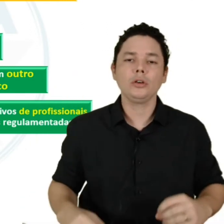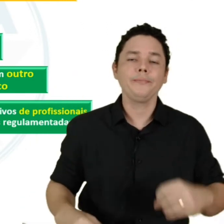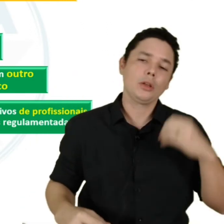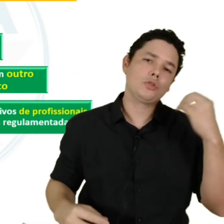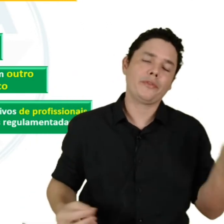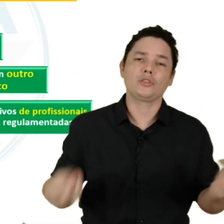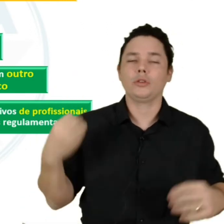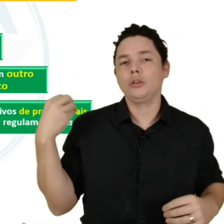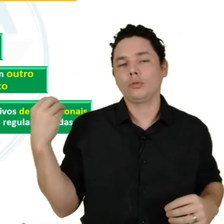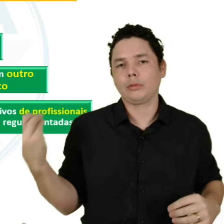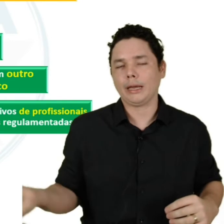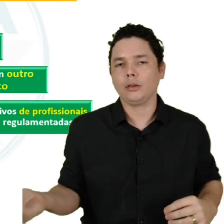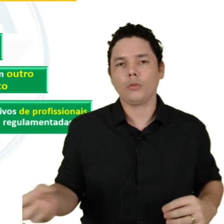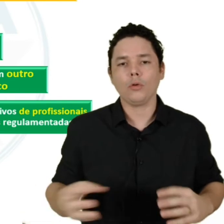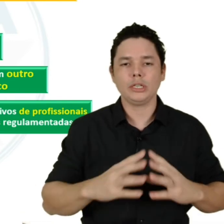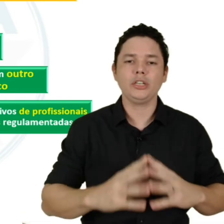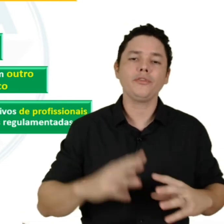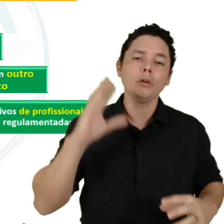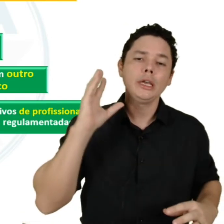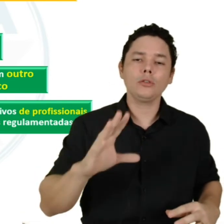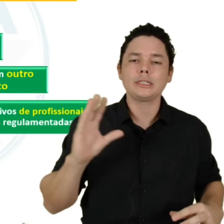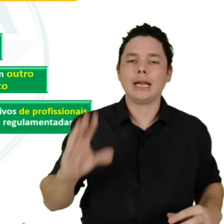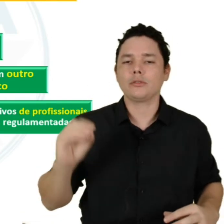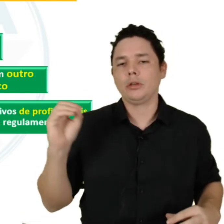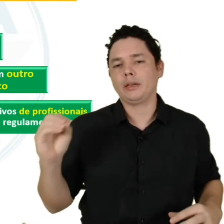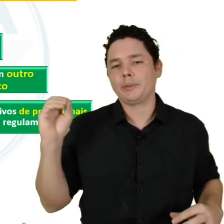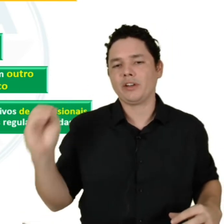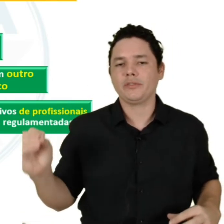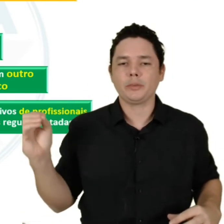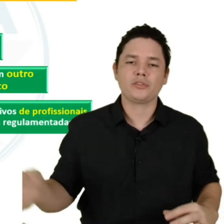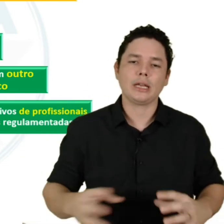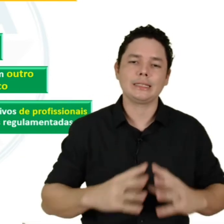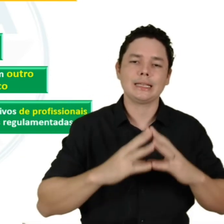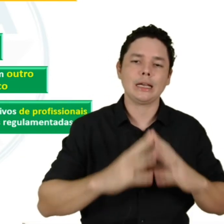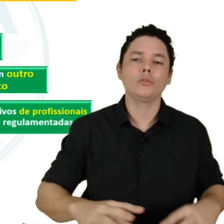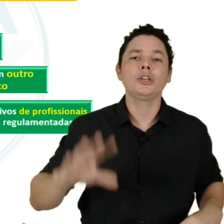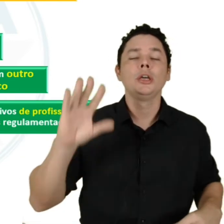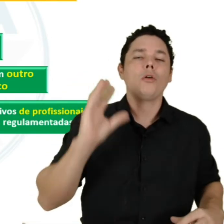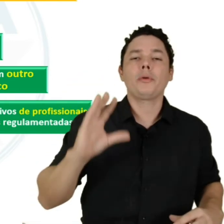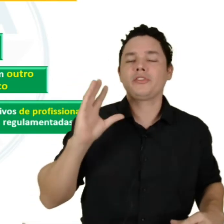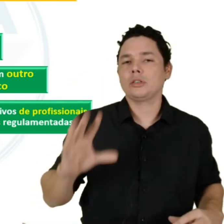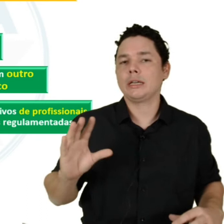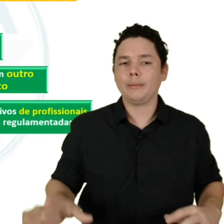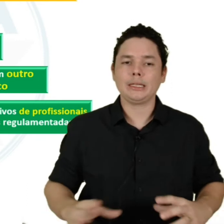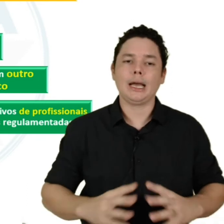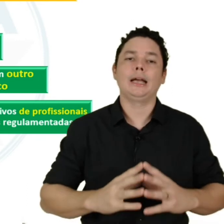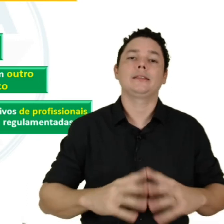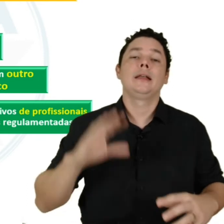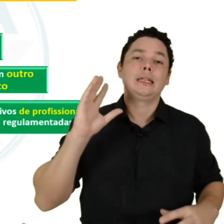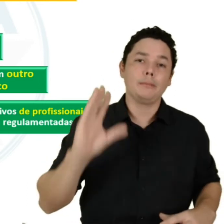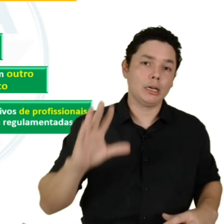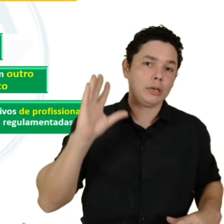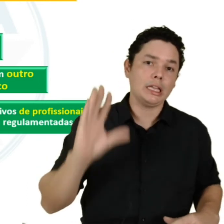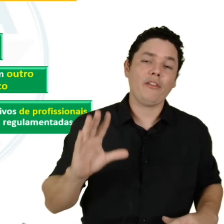de professor, um de professor e outro técnico ou científico, e dois cargos ou empregos privativos de profissionais da saúde com profissões